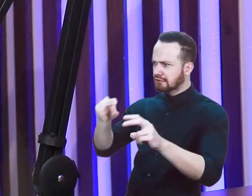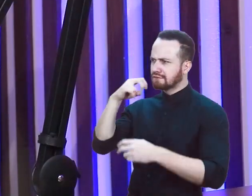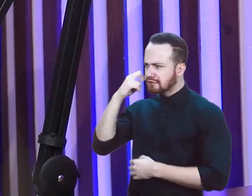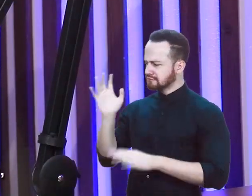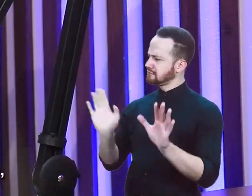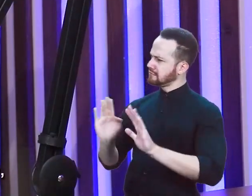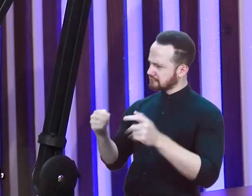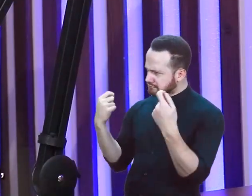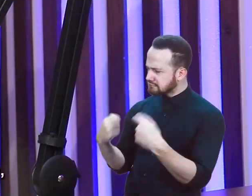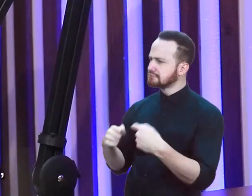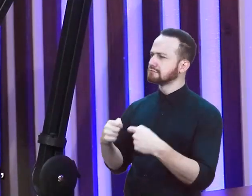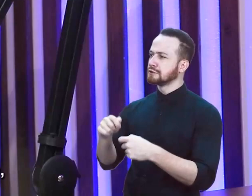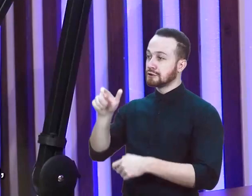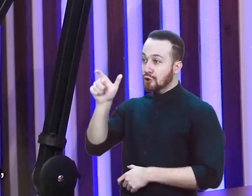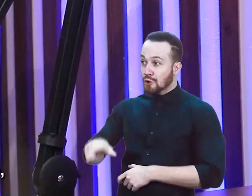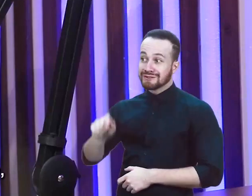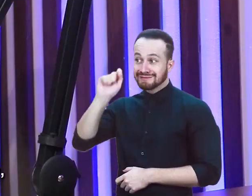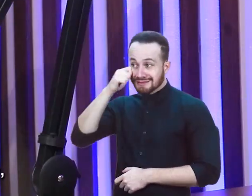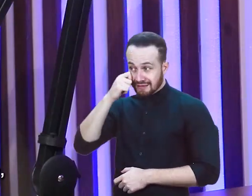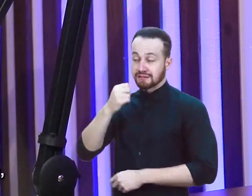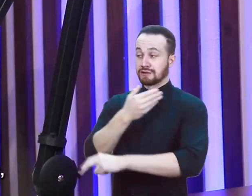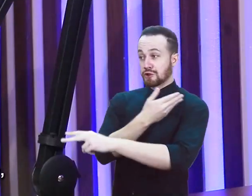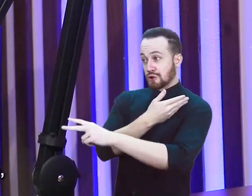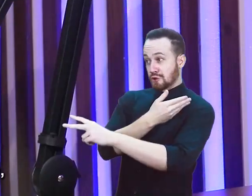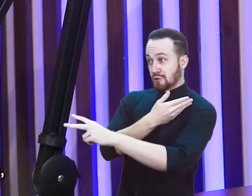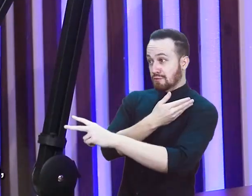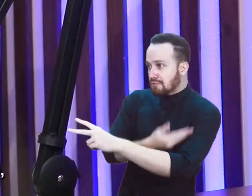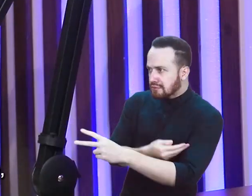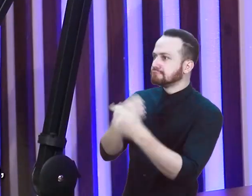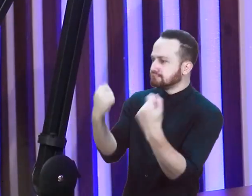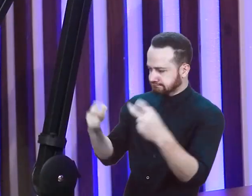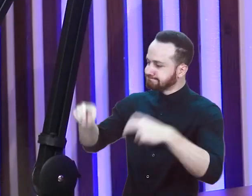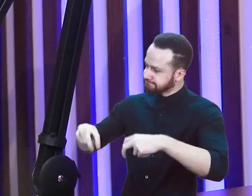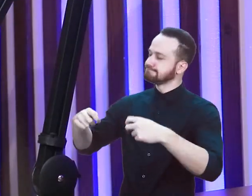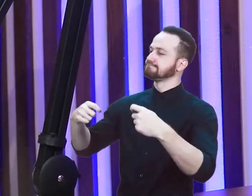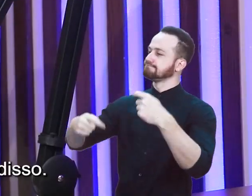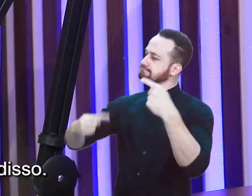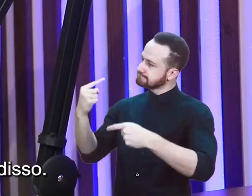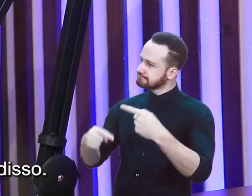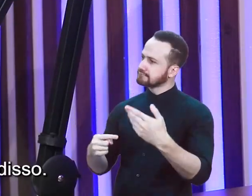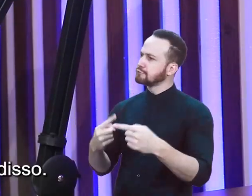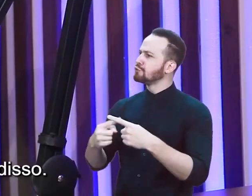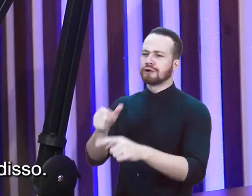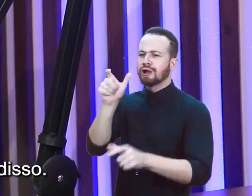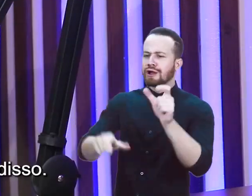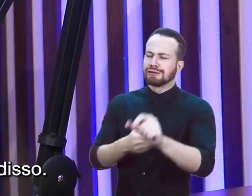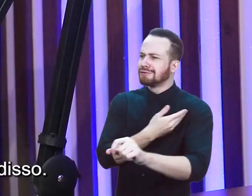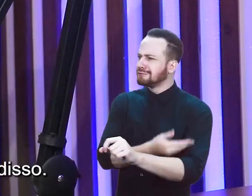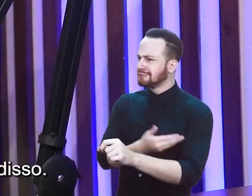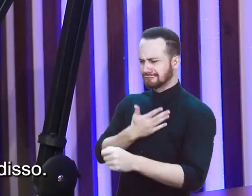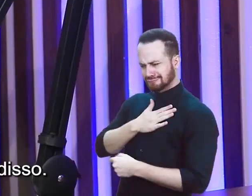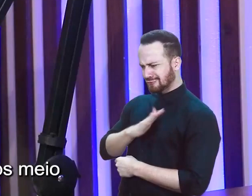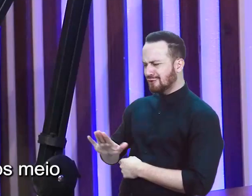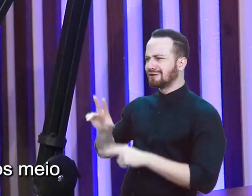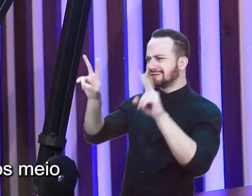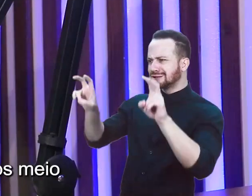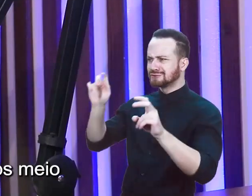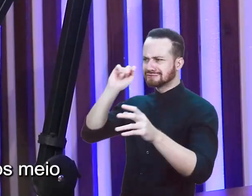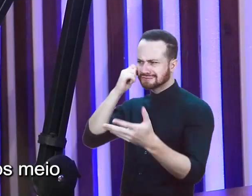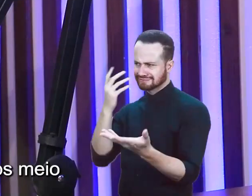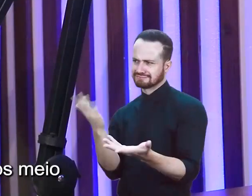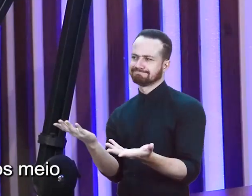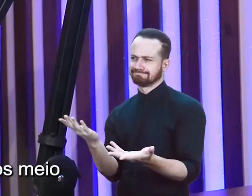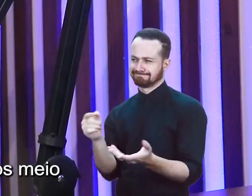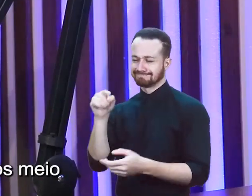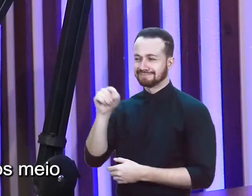vergonha, nem o negro, nem o branco, né? Porque a branquitude não gosta disso. Ele